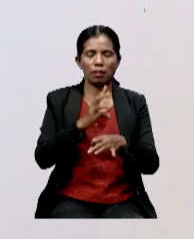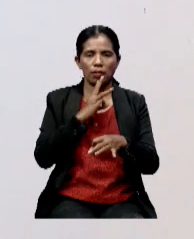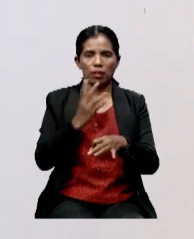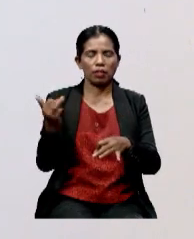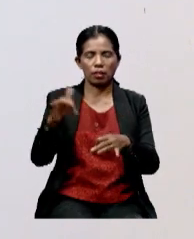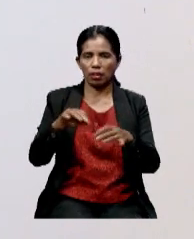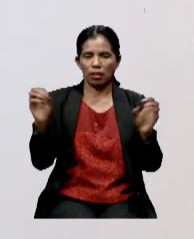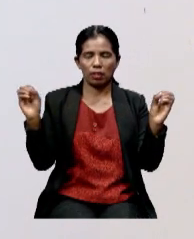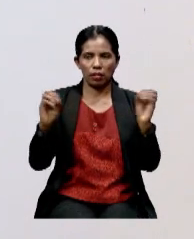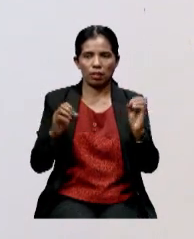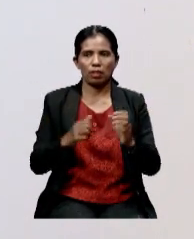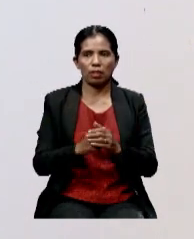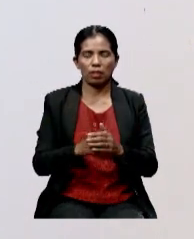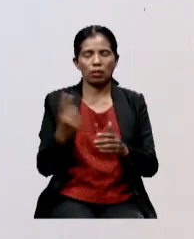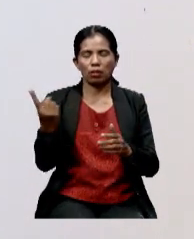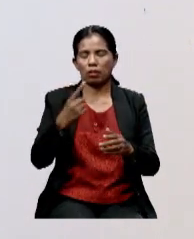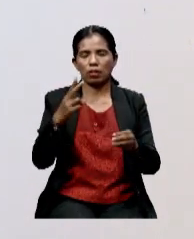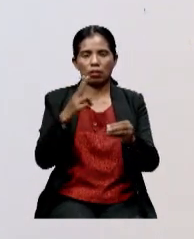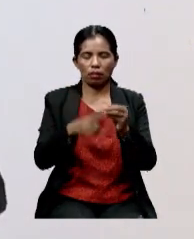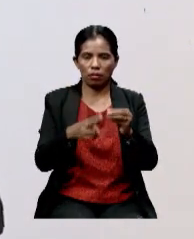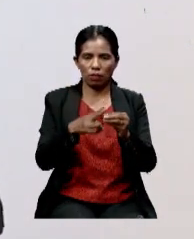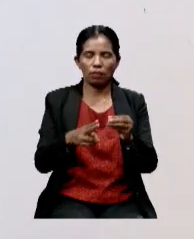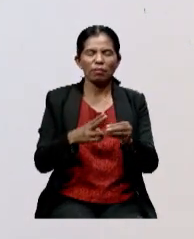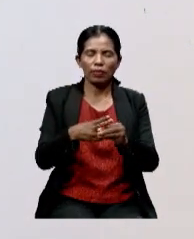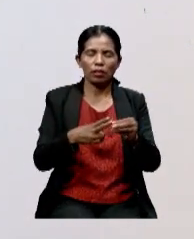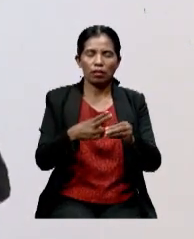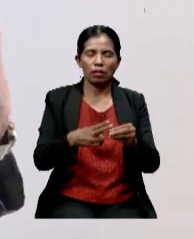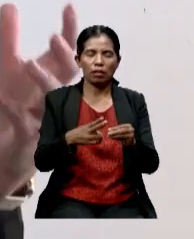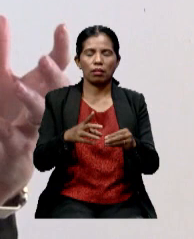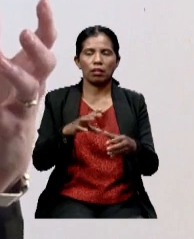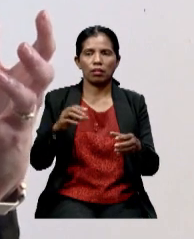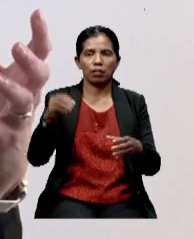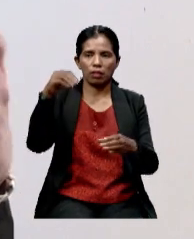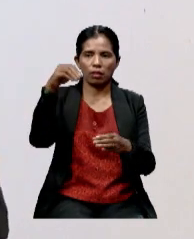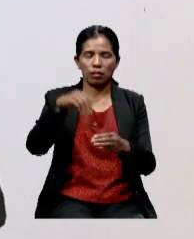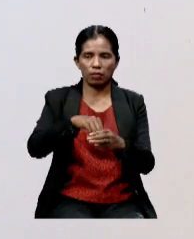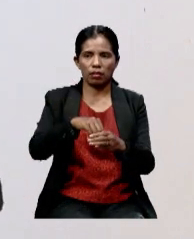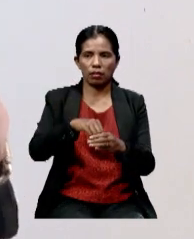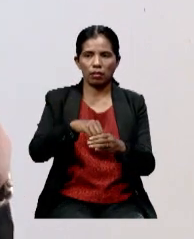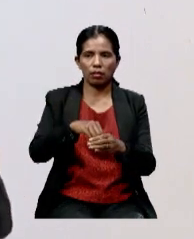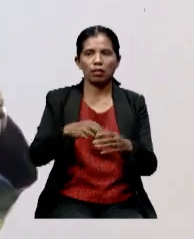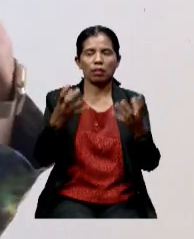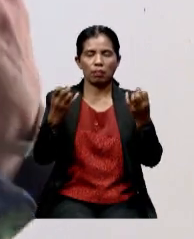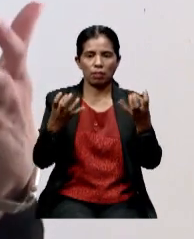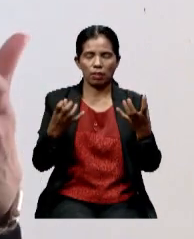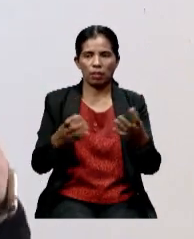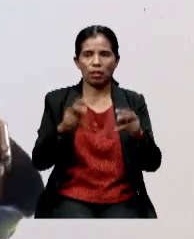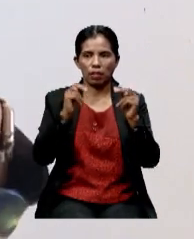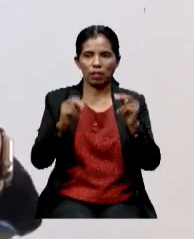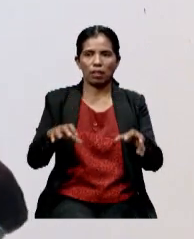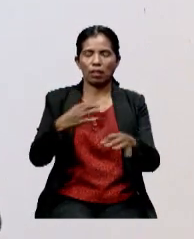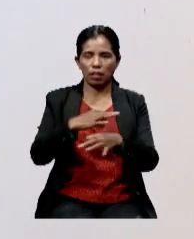os kuanande, sira nia be fábrica ne envolve mos buat bara ke tem ke